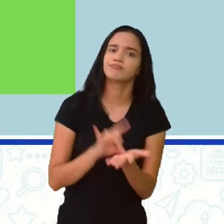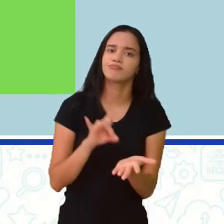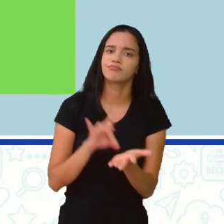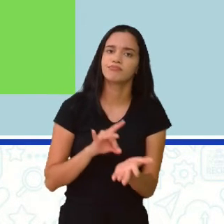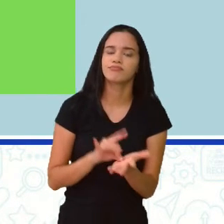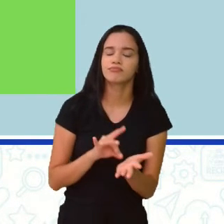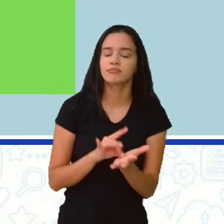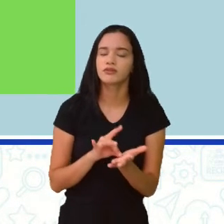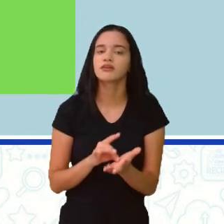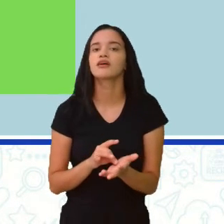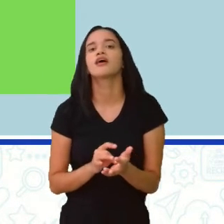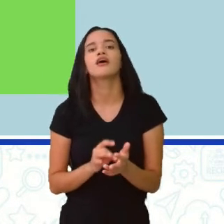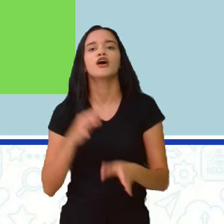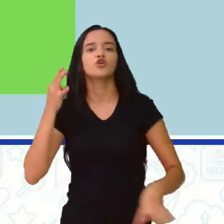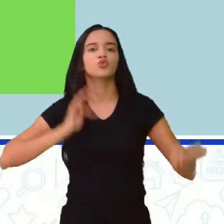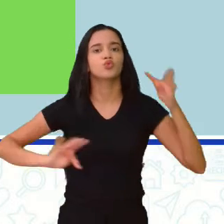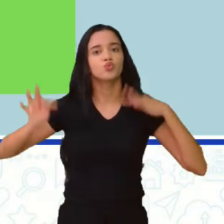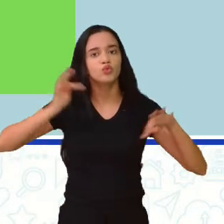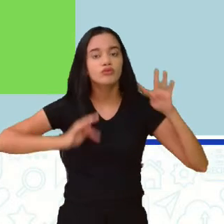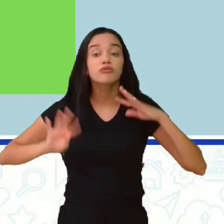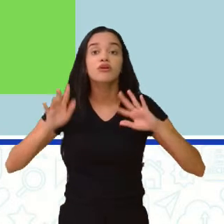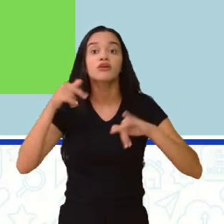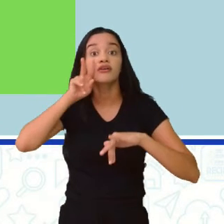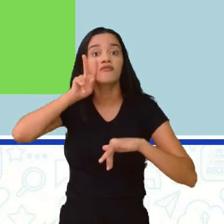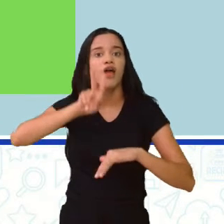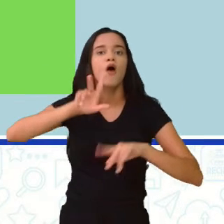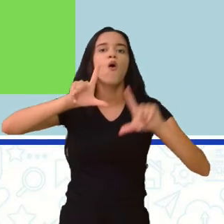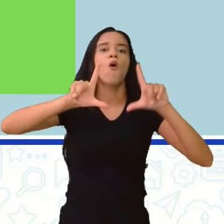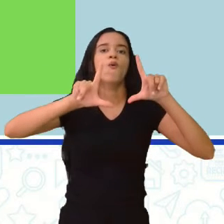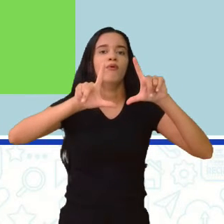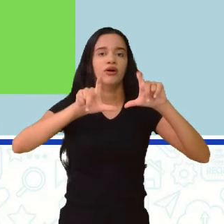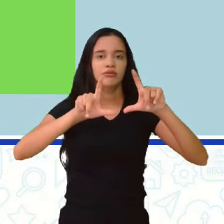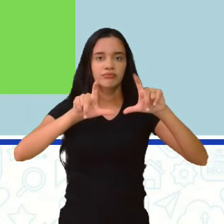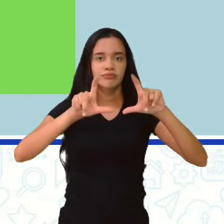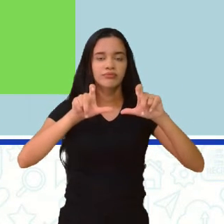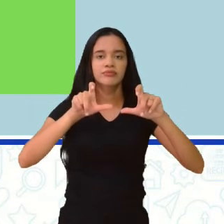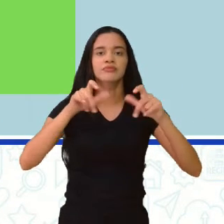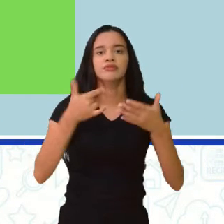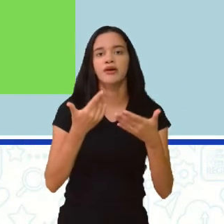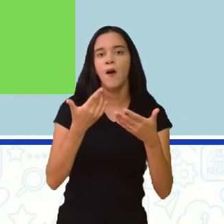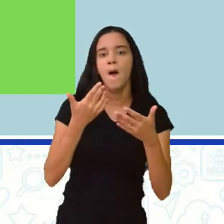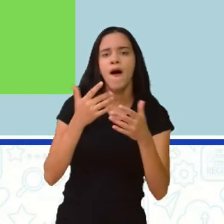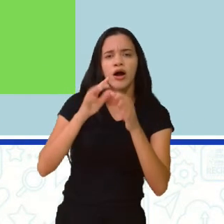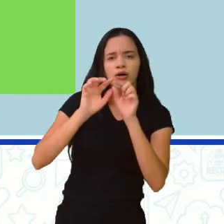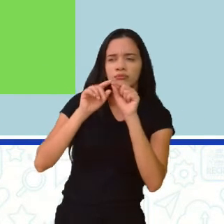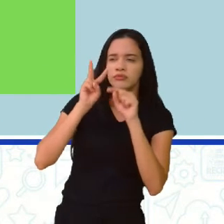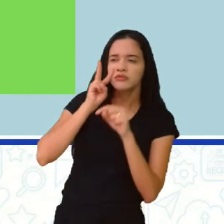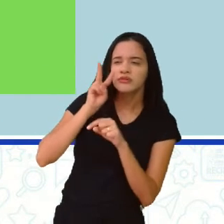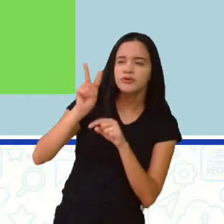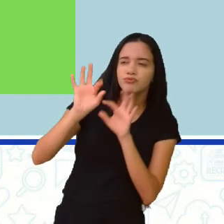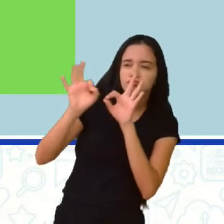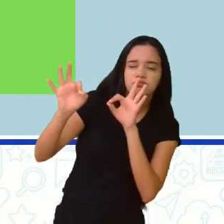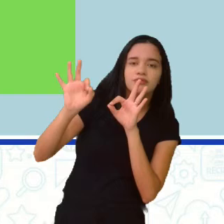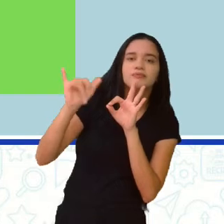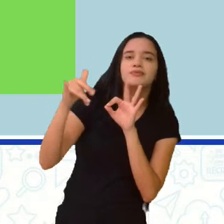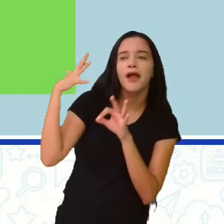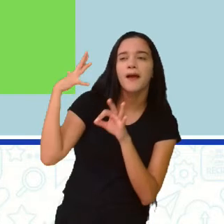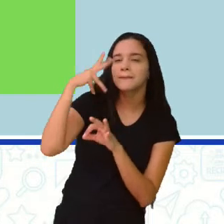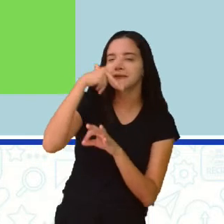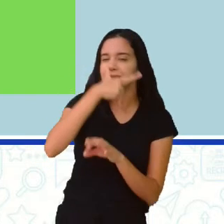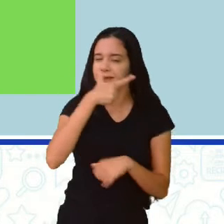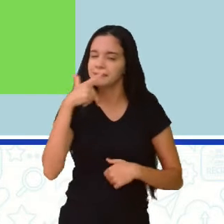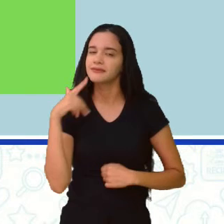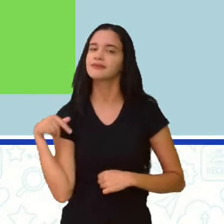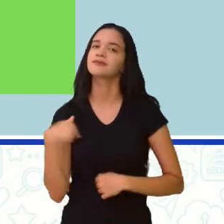cartão postal. Então, quando você vê uma foto, né, de longe, você vê que realmente é uma beleza a